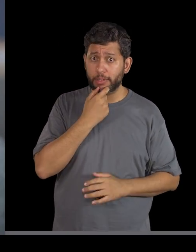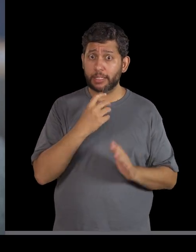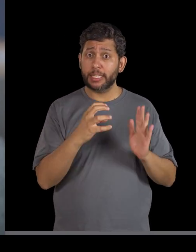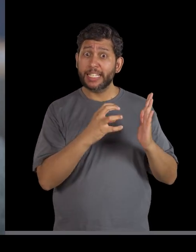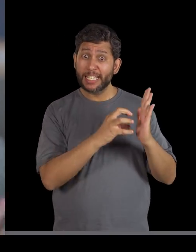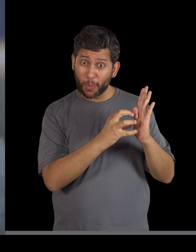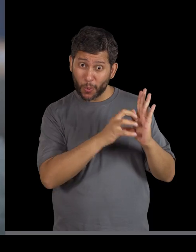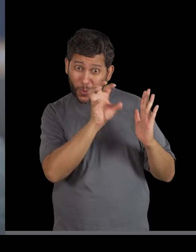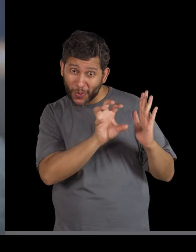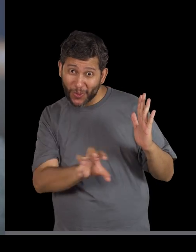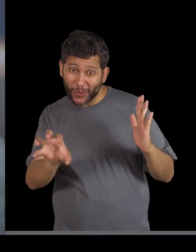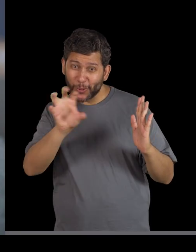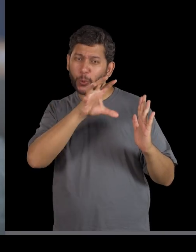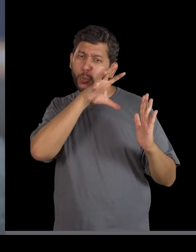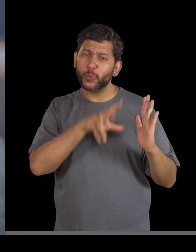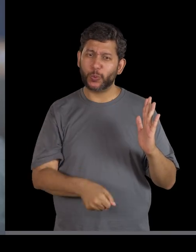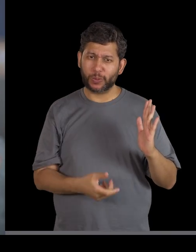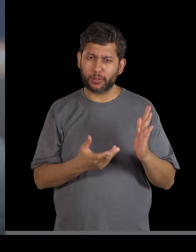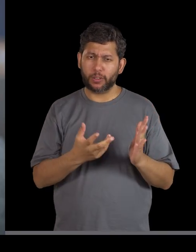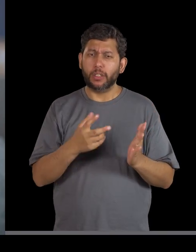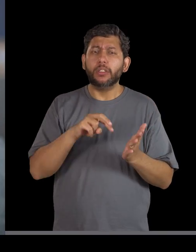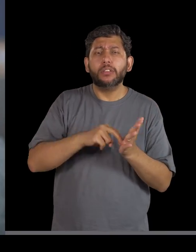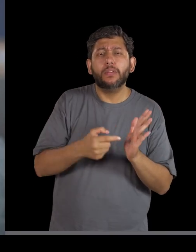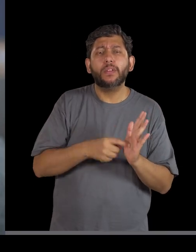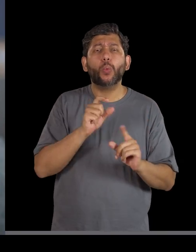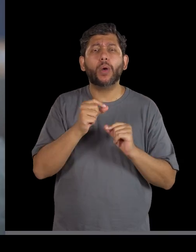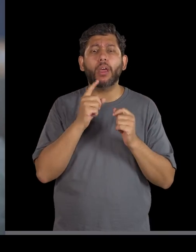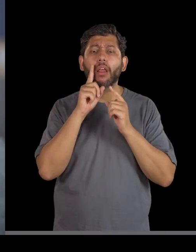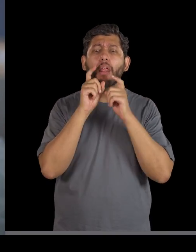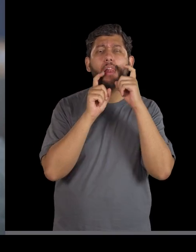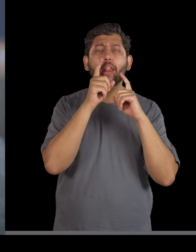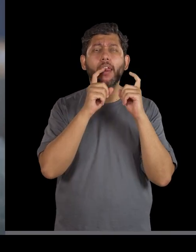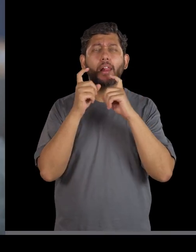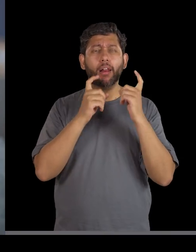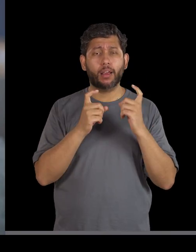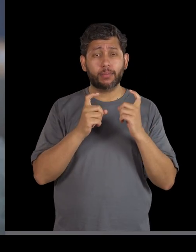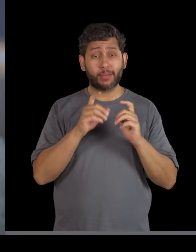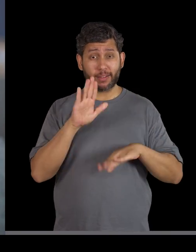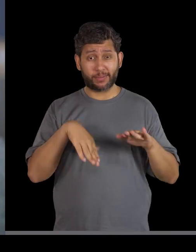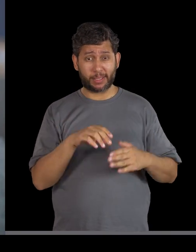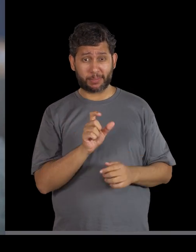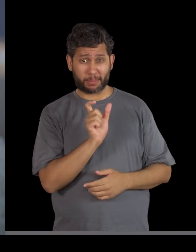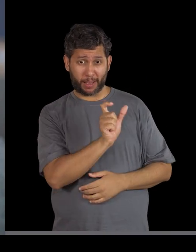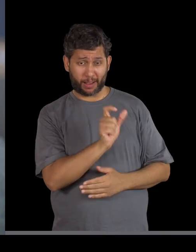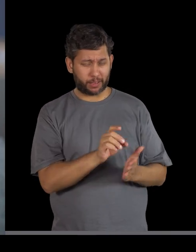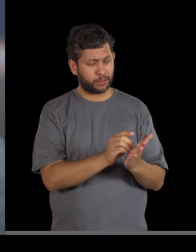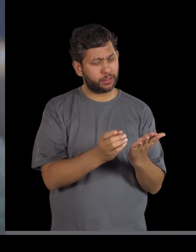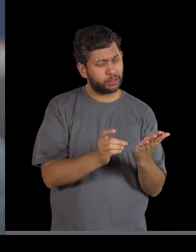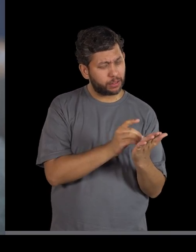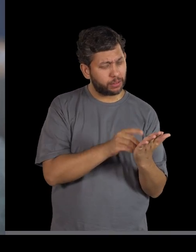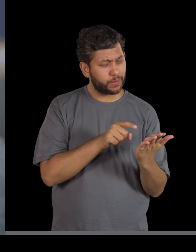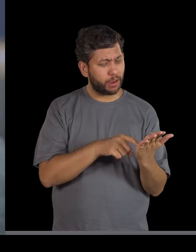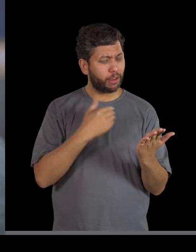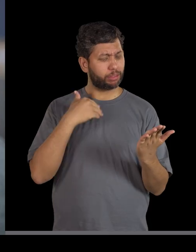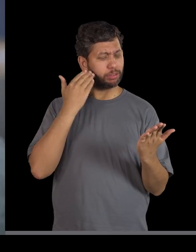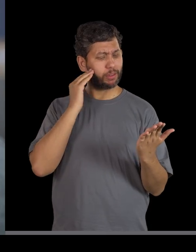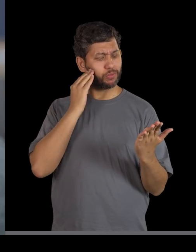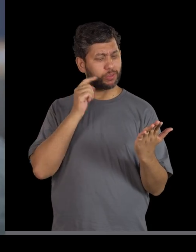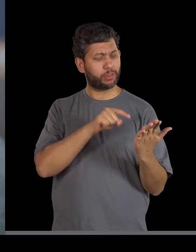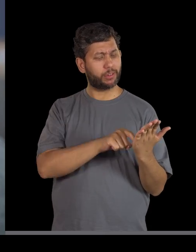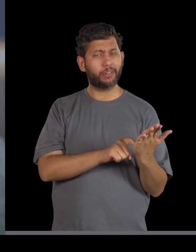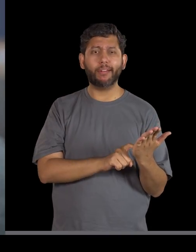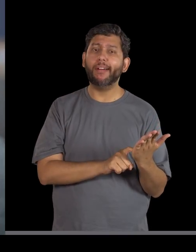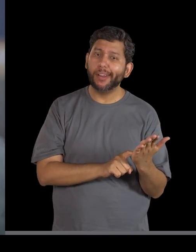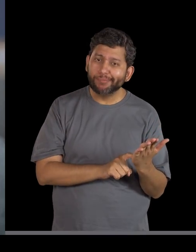símbolos que você precisa ter. Então a sua maletinha de símbolos, de ferramentas já tá na mão, você já entendeu,